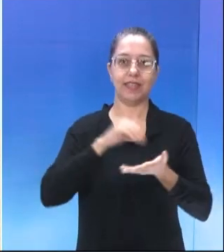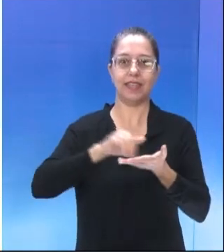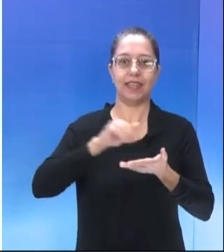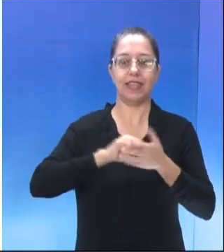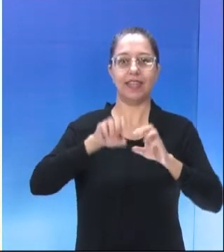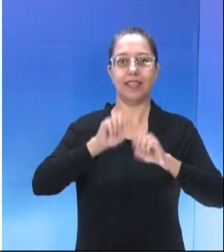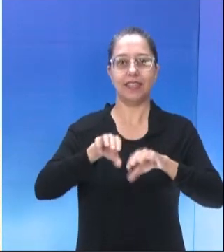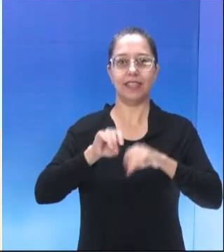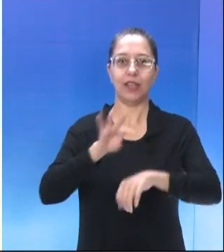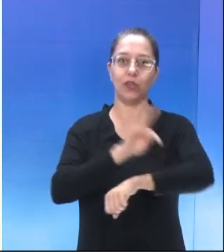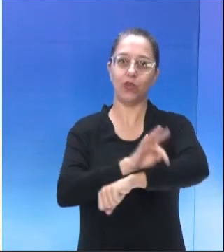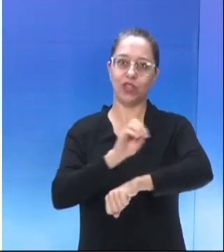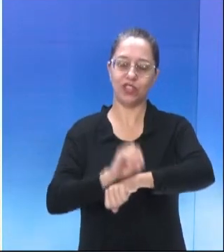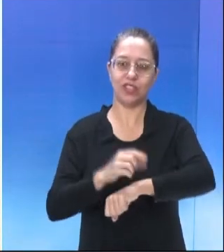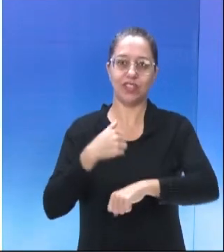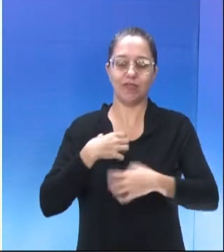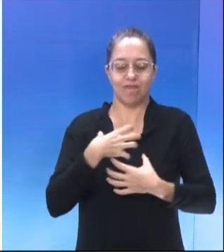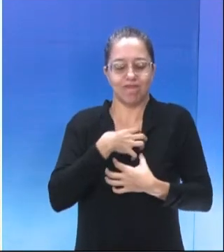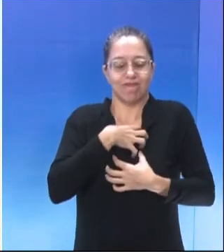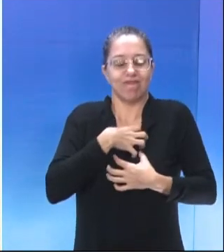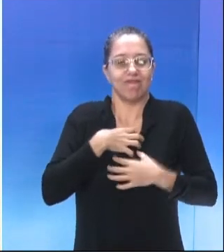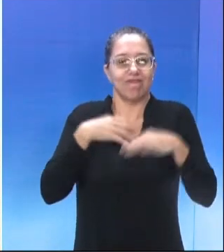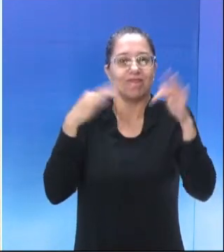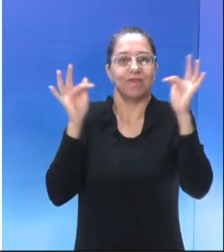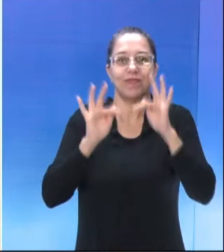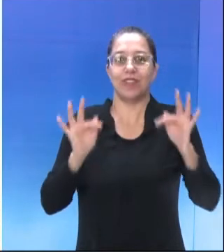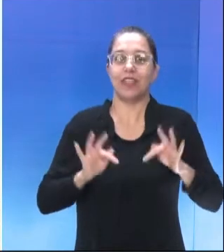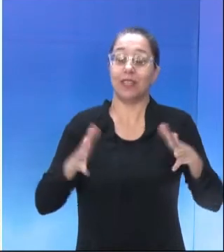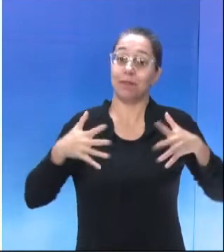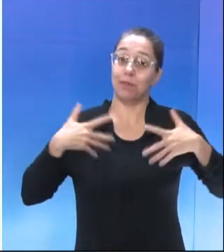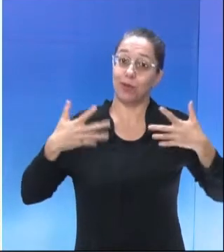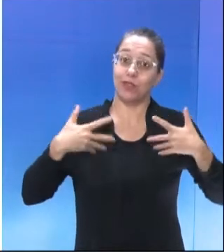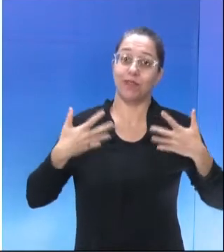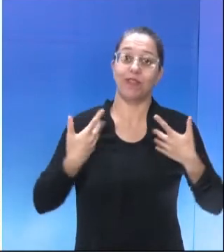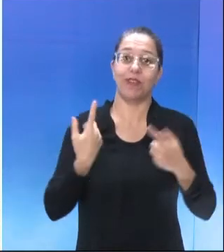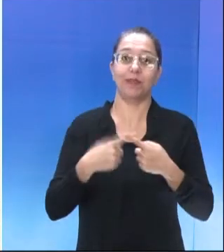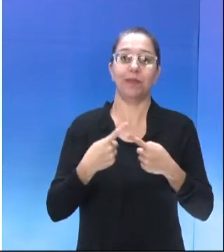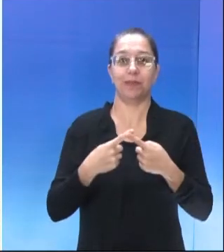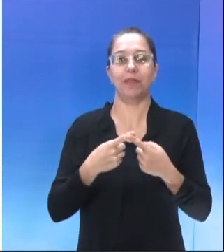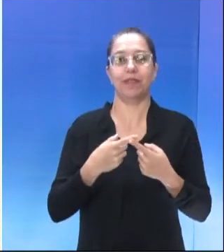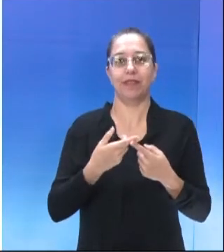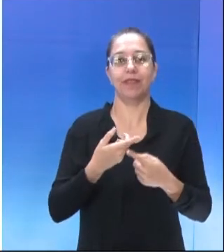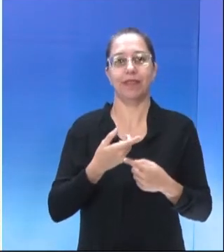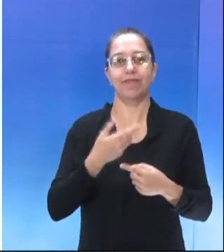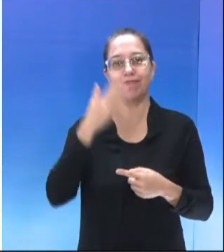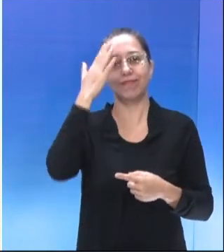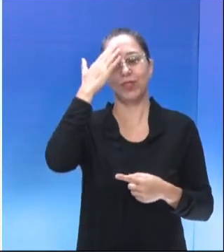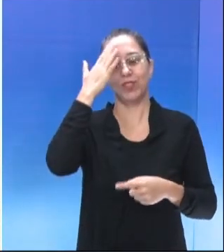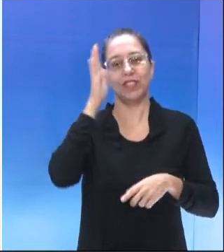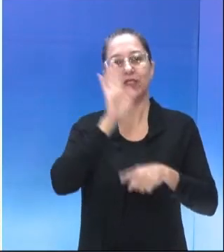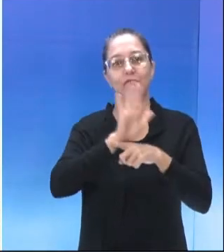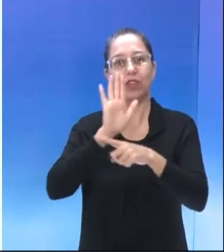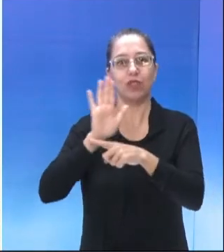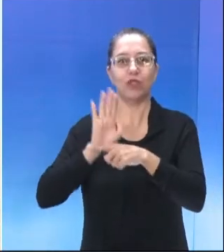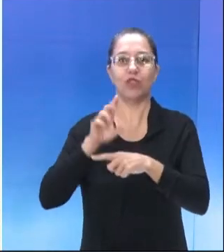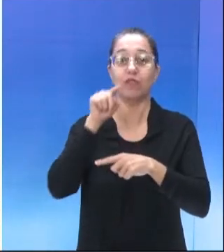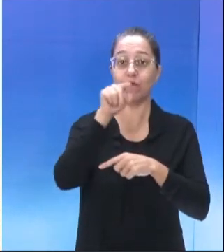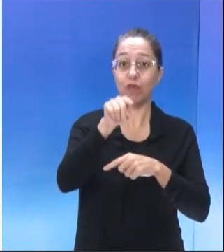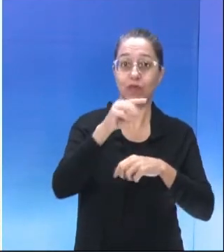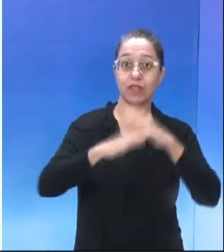Tocantins. Mais uma vez aqui me sentindo muito feliz, muito motivado para estar contribuindo com você aí nesse